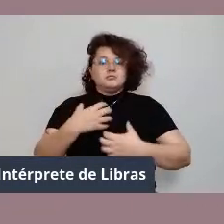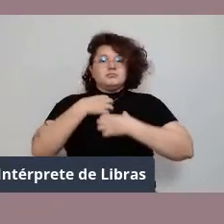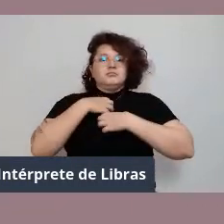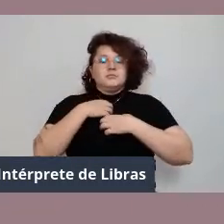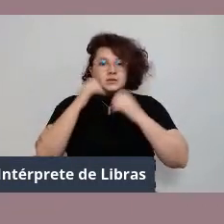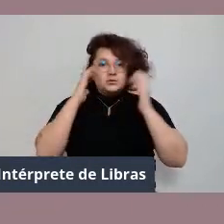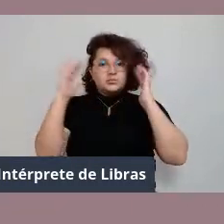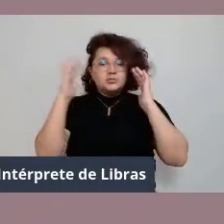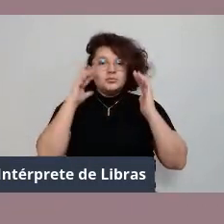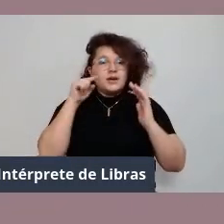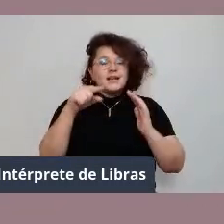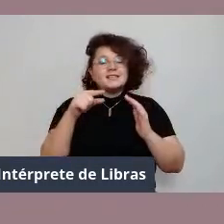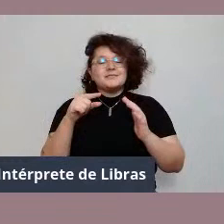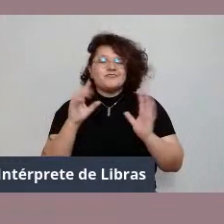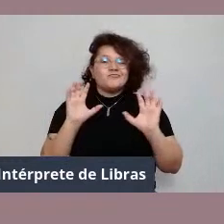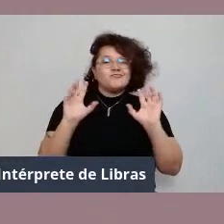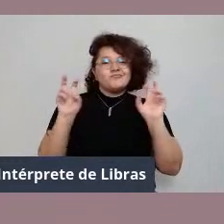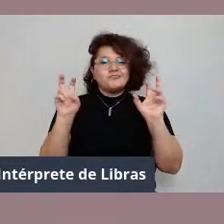mágicos.